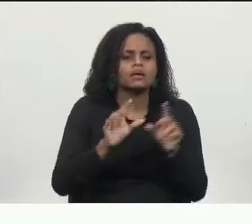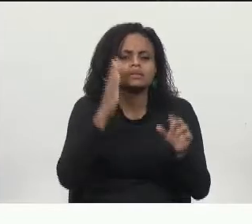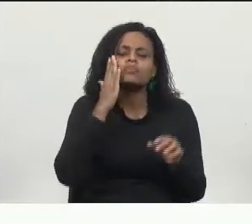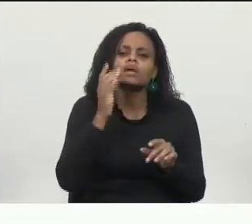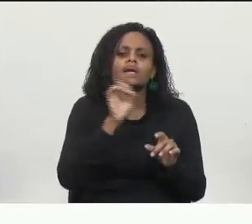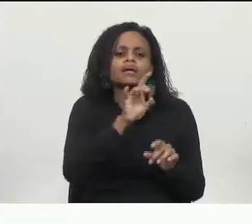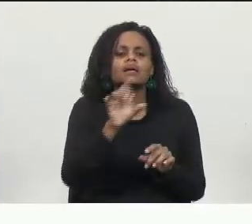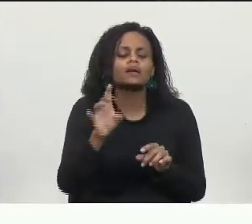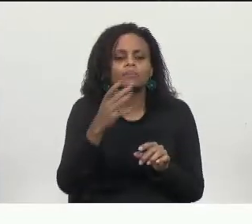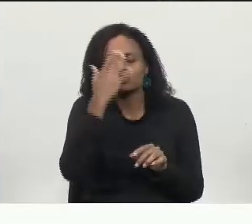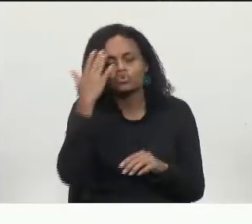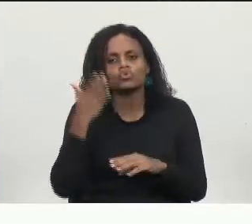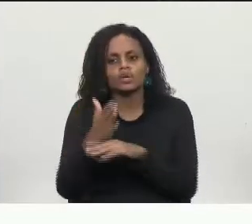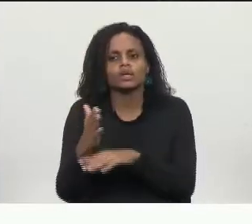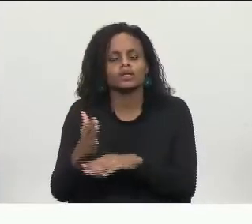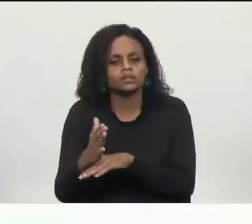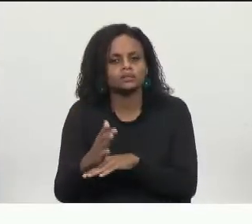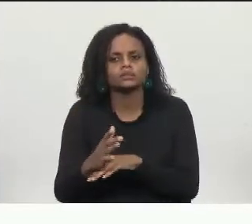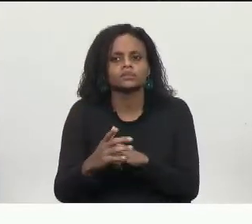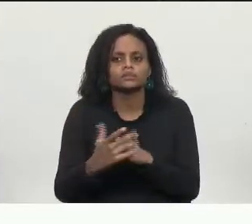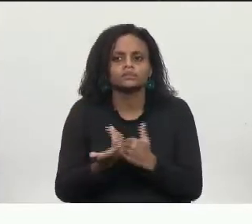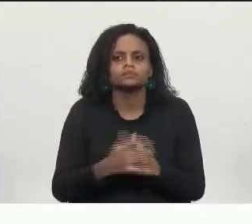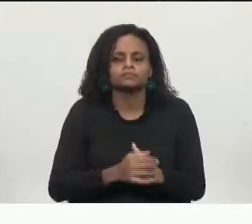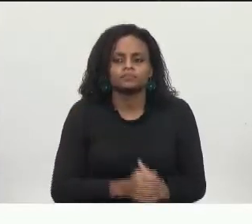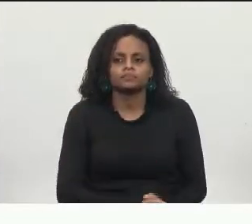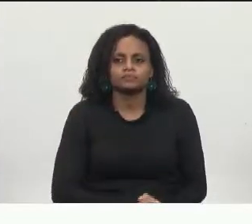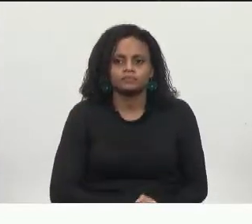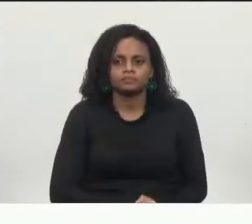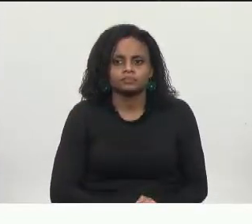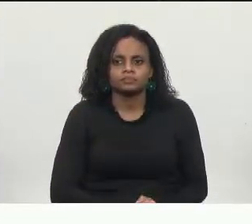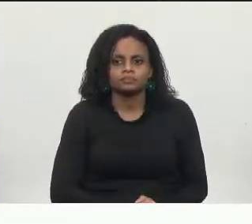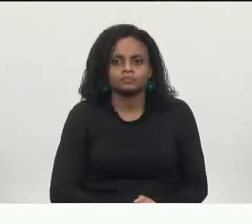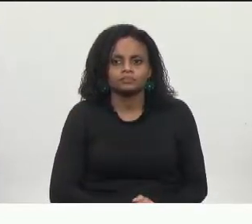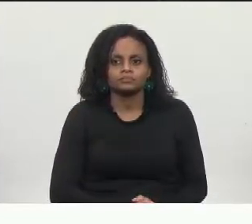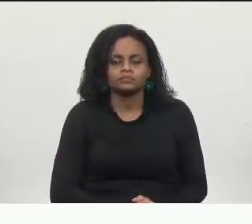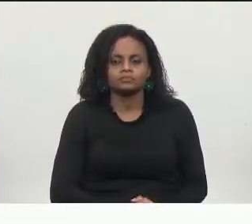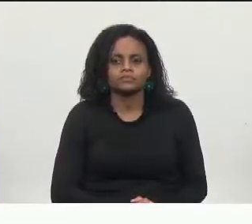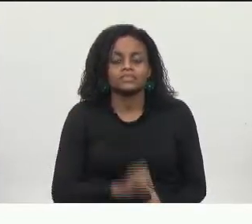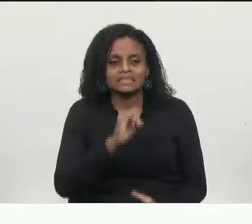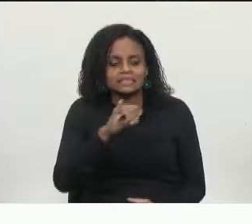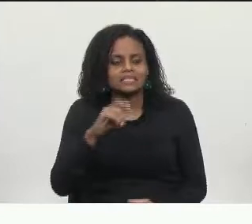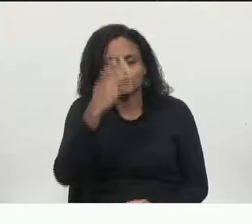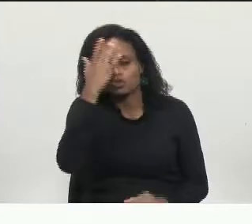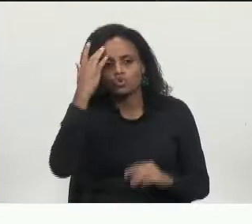for lá prestar depoimento, vai ser revistado no acesso, vai apitar, o policial aproxima e encaminha